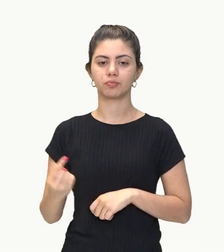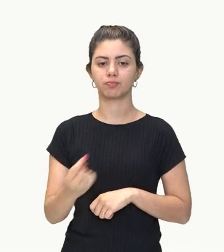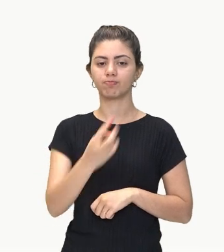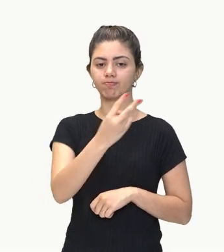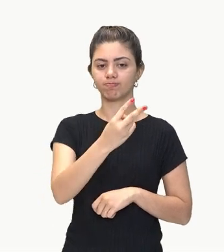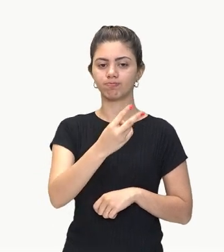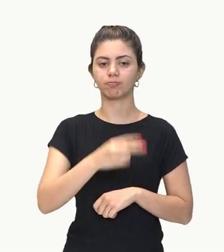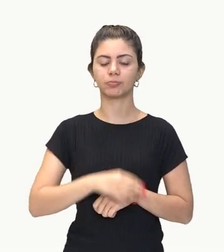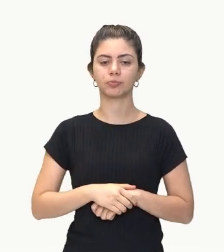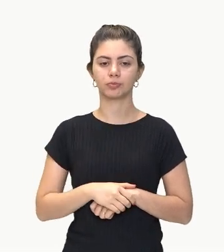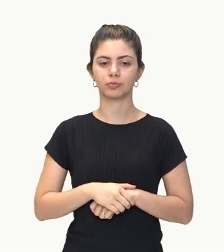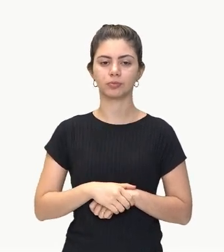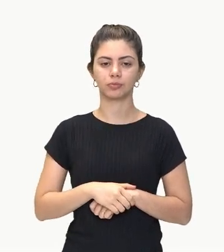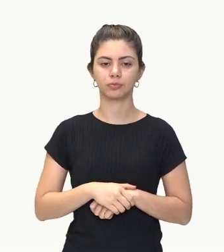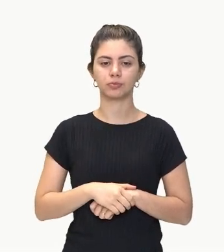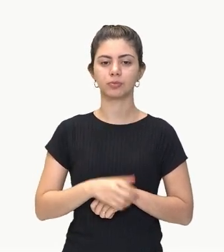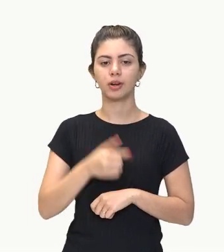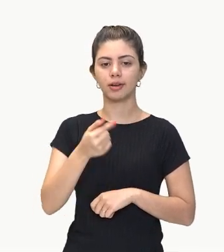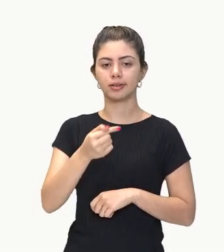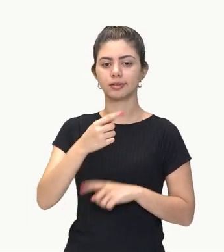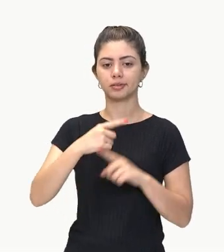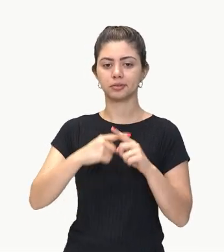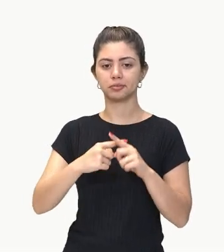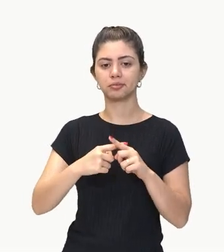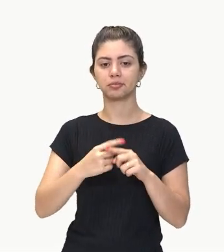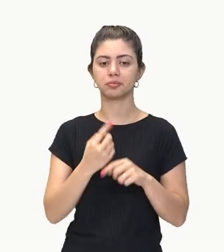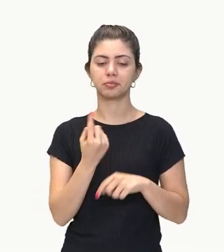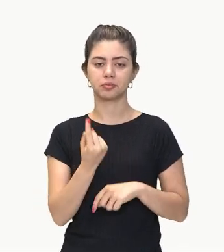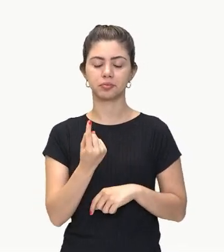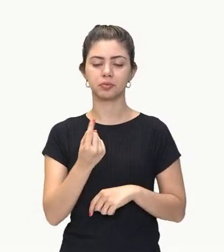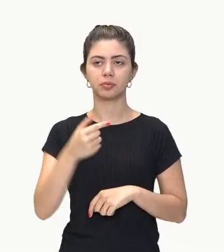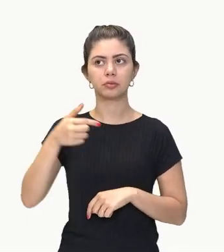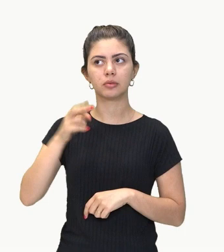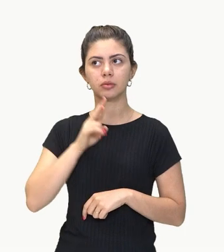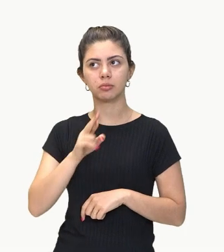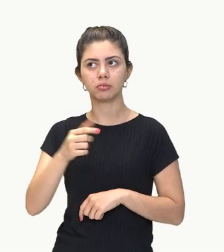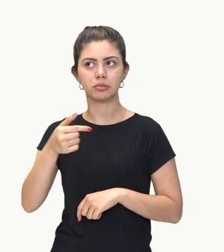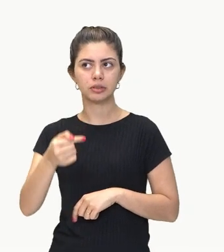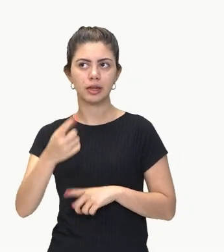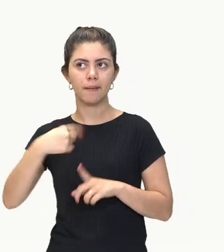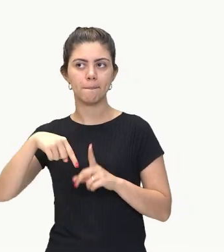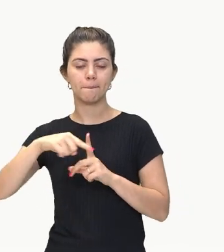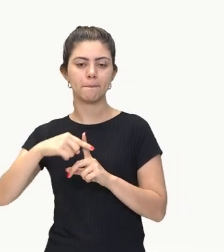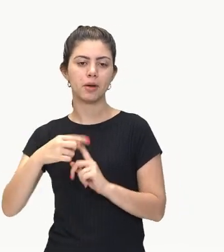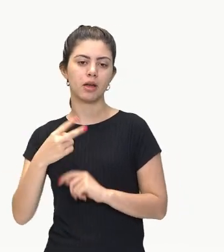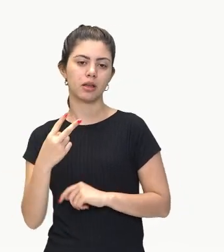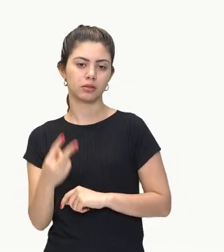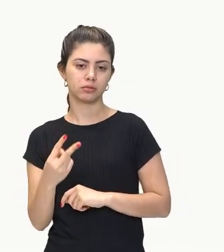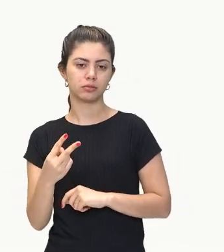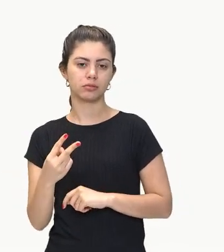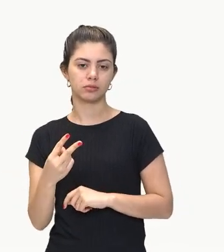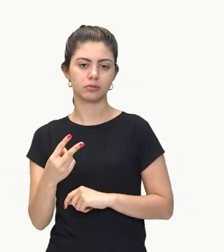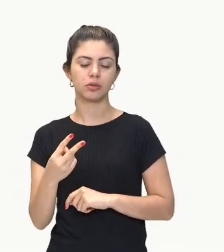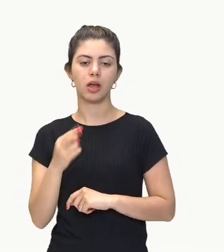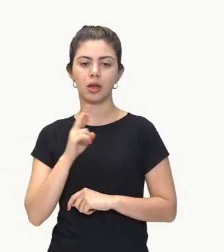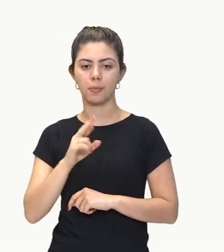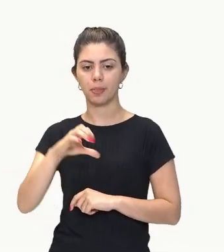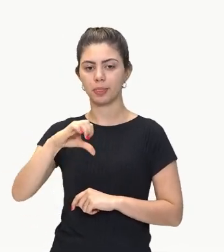sobe 2. 7 vezes 1, 7. Com 2 que subiu,